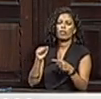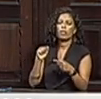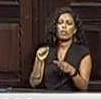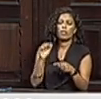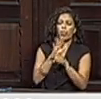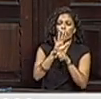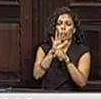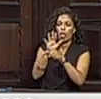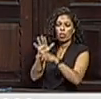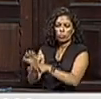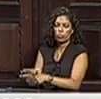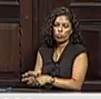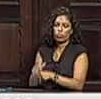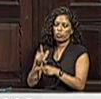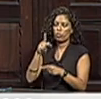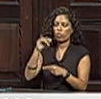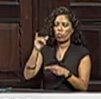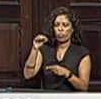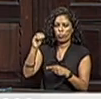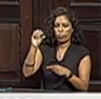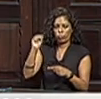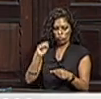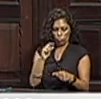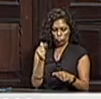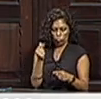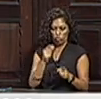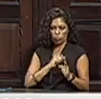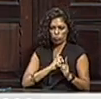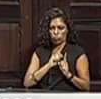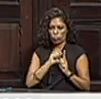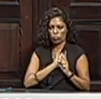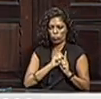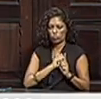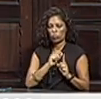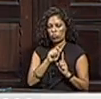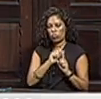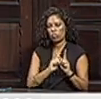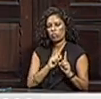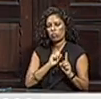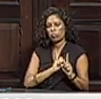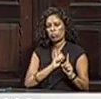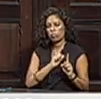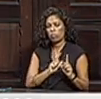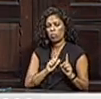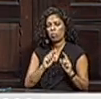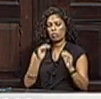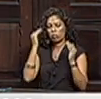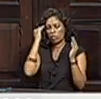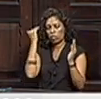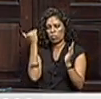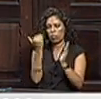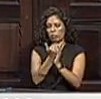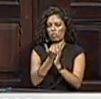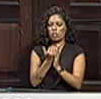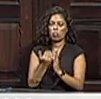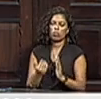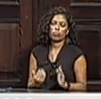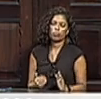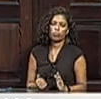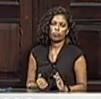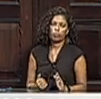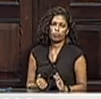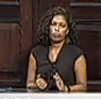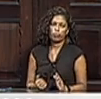piso, ou seja, faz com que acordos, convenções ou outras legislações que estabeleçam pisos